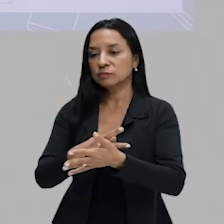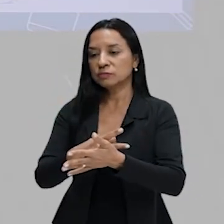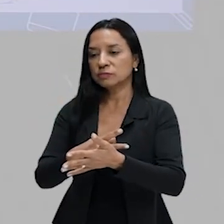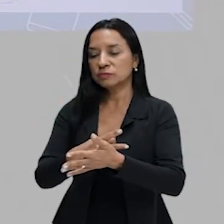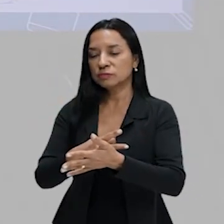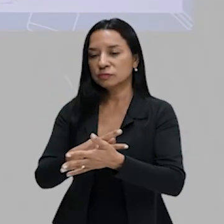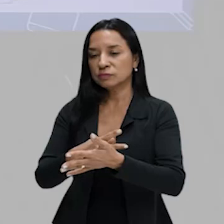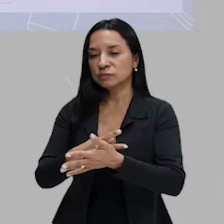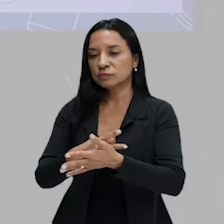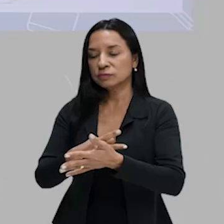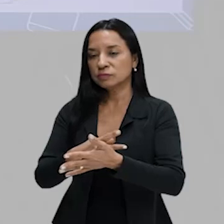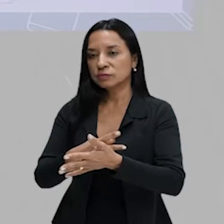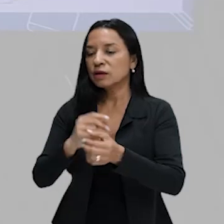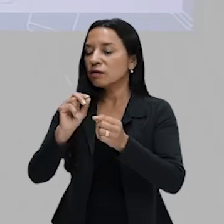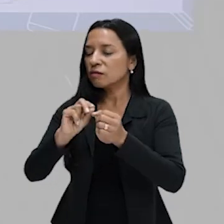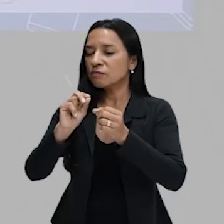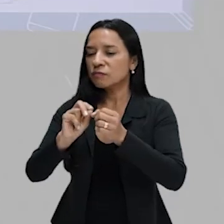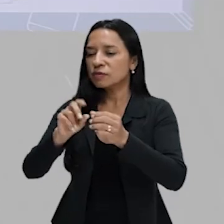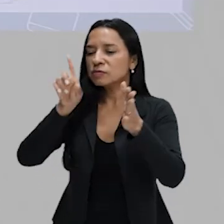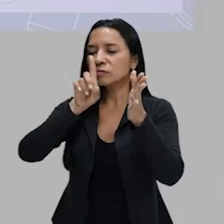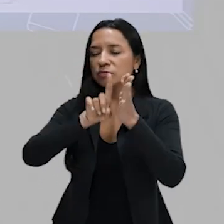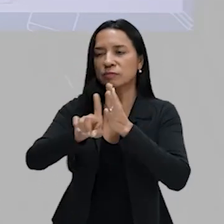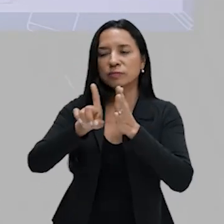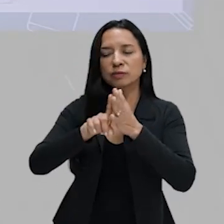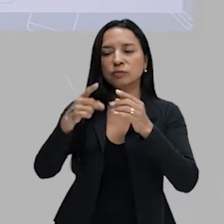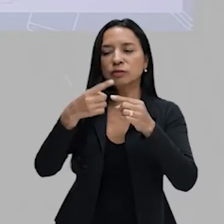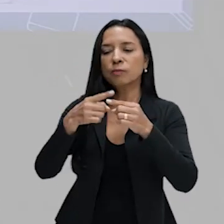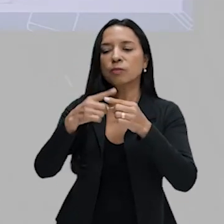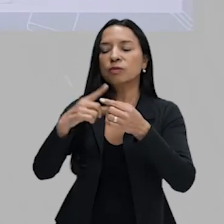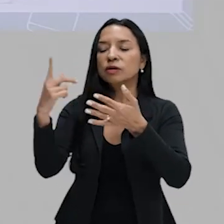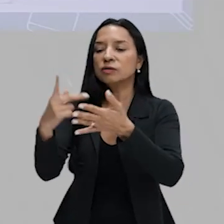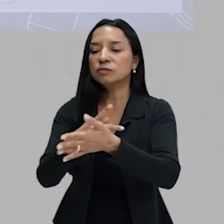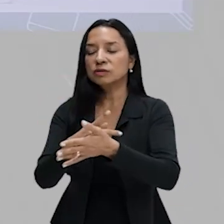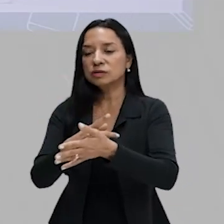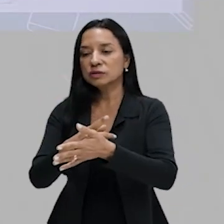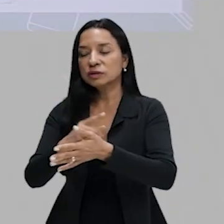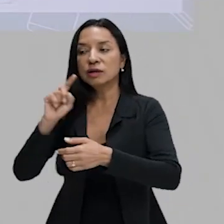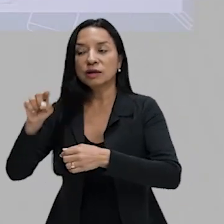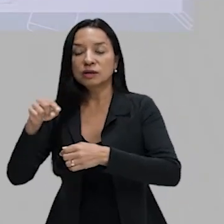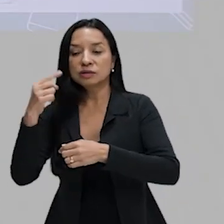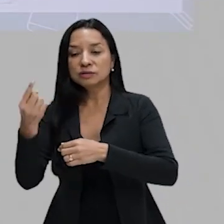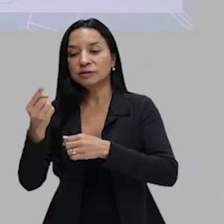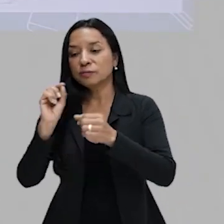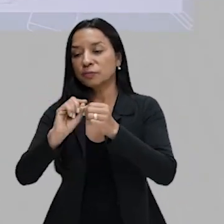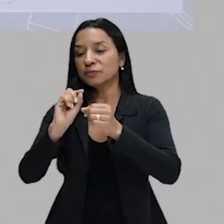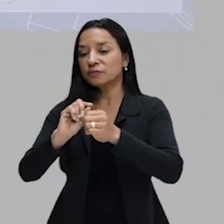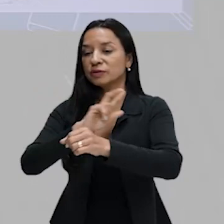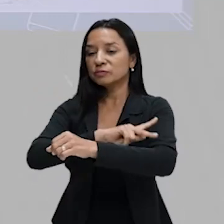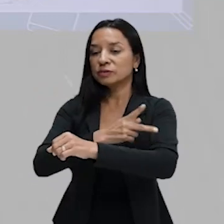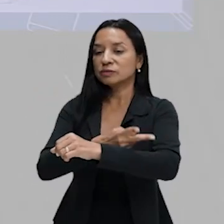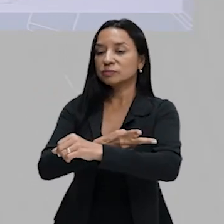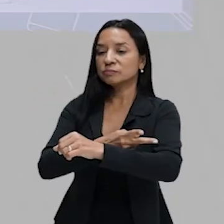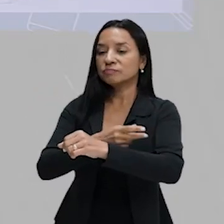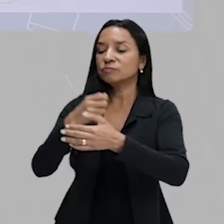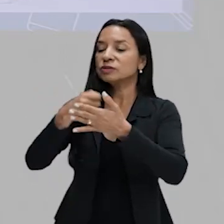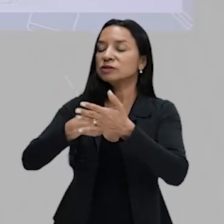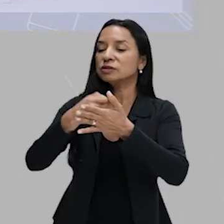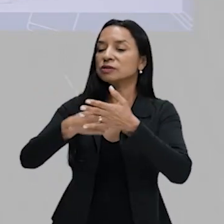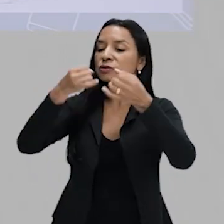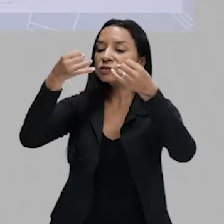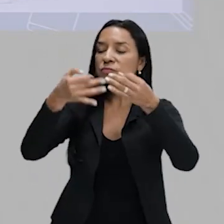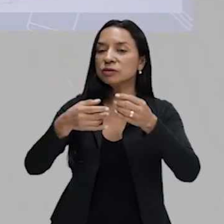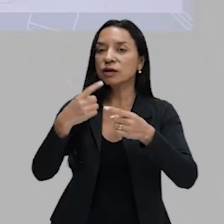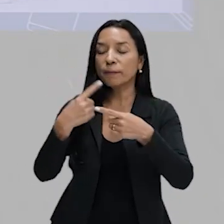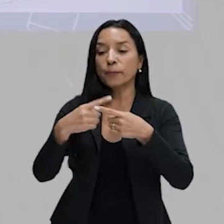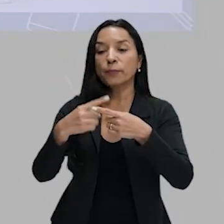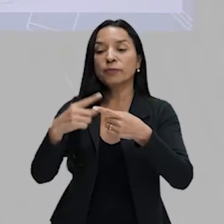levantou uma pergunta, por que que isso acontece, depois fez uma hipótese que é tentando explicar o porquê que isso acontece, mas aí o